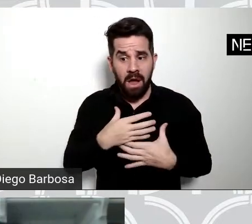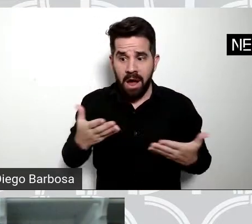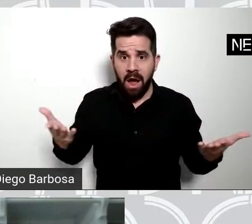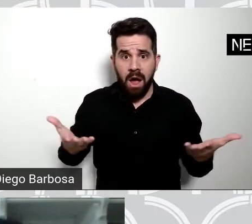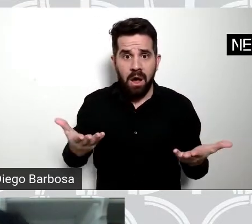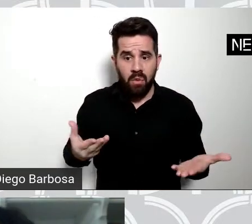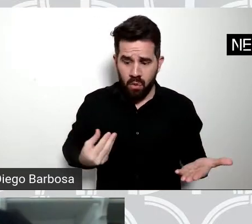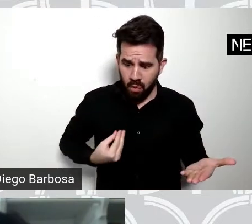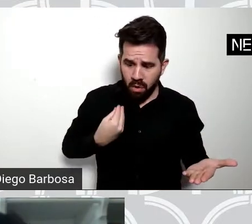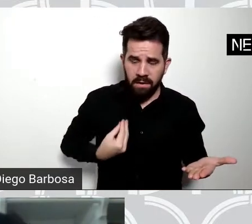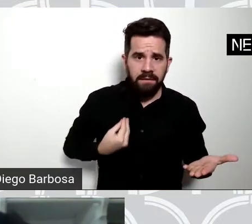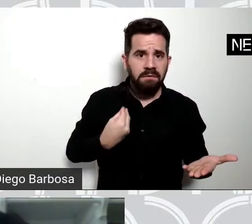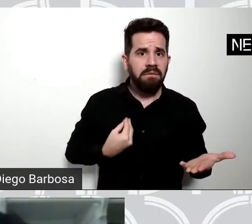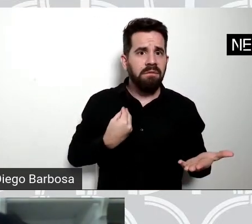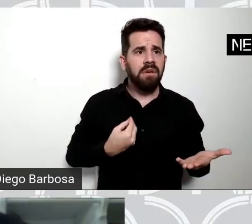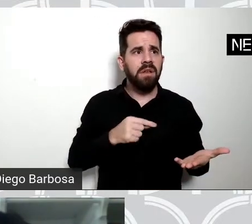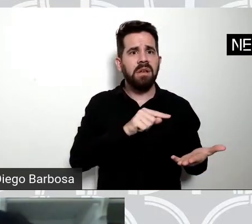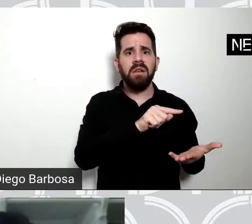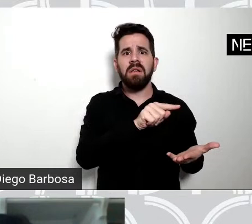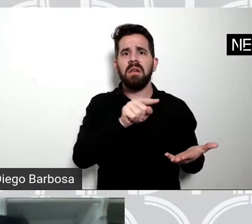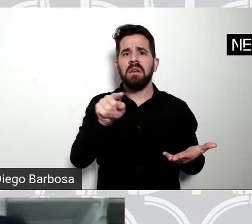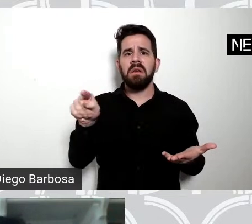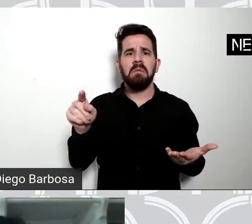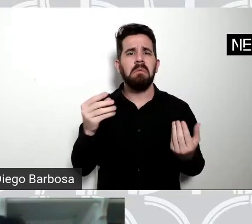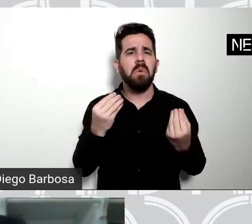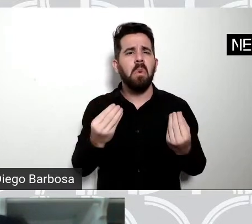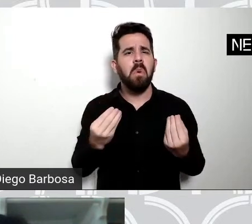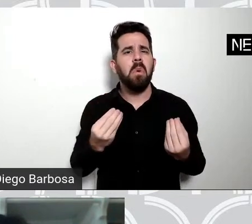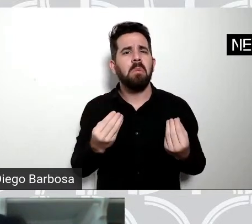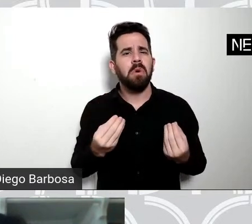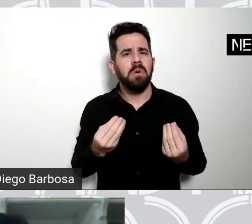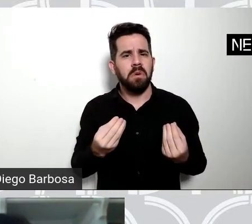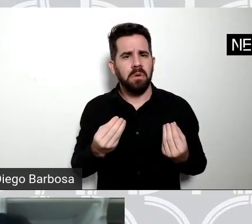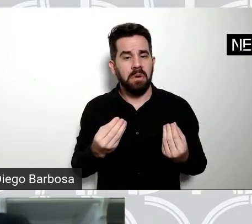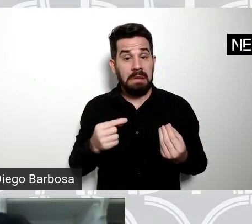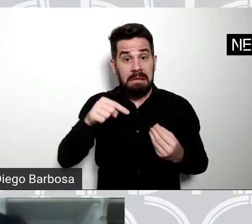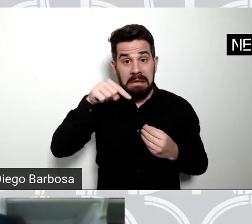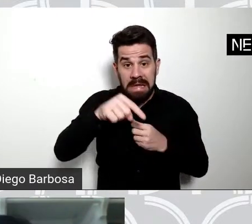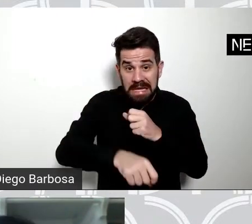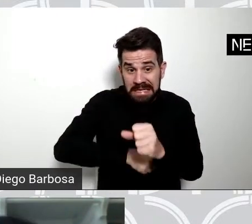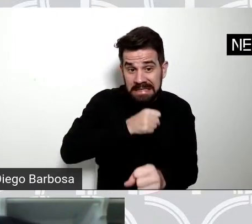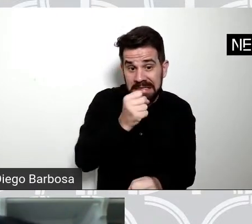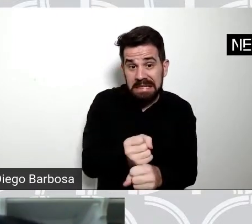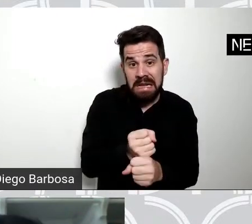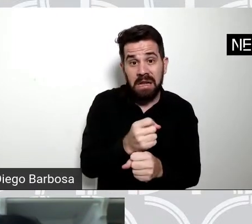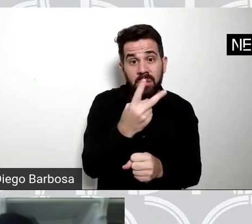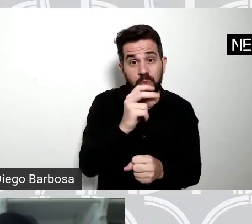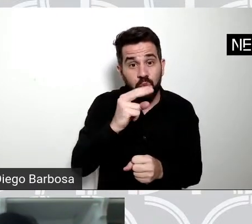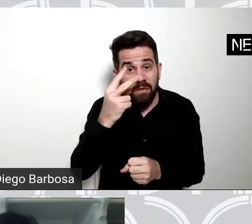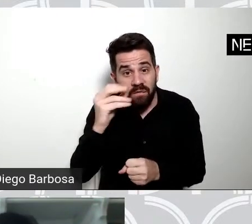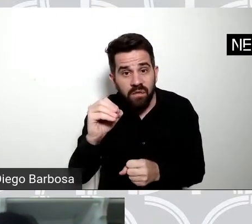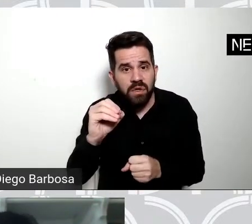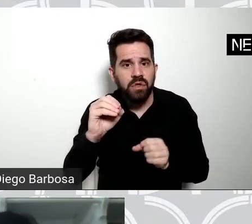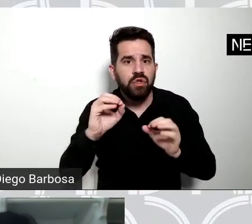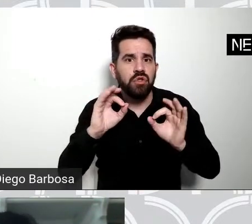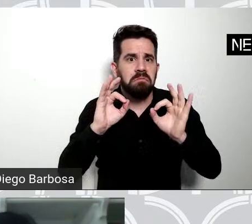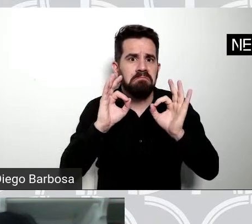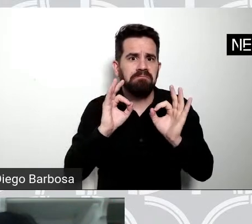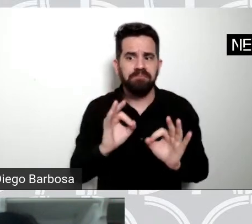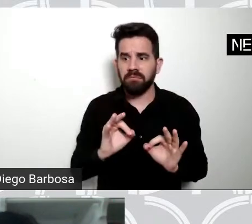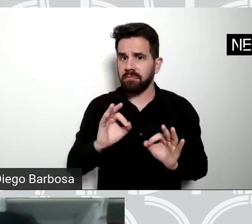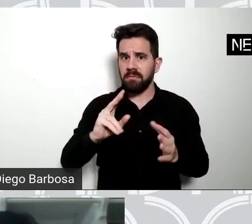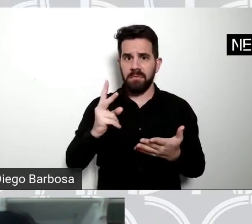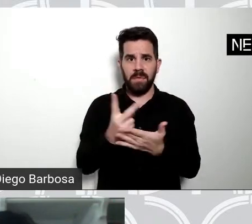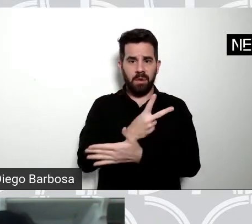E esse ano, com essa característica tão premente que é a da crise